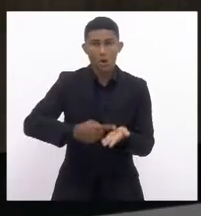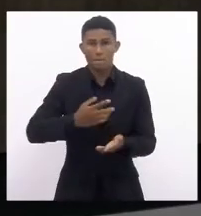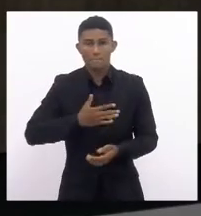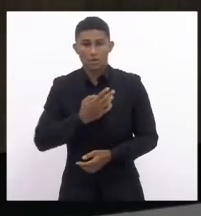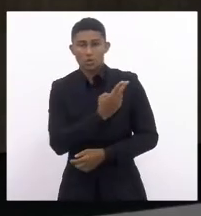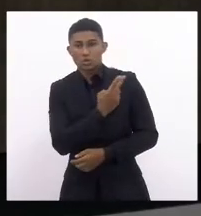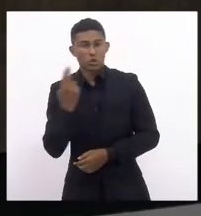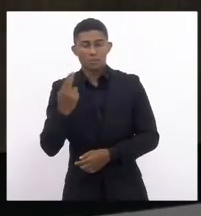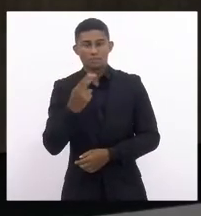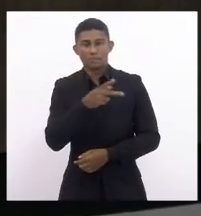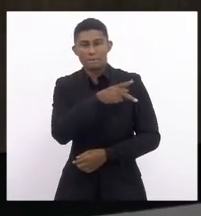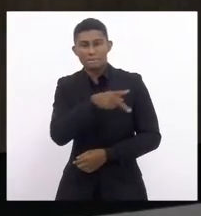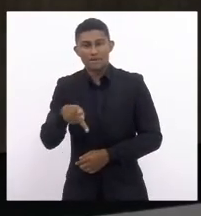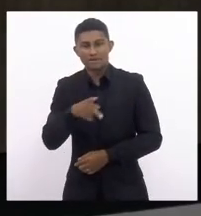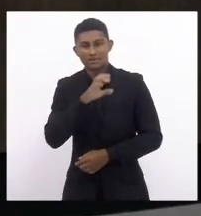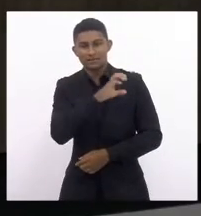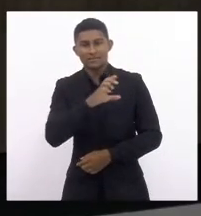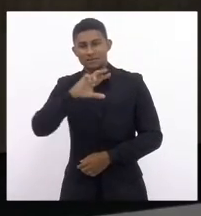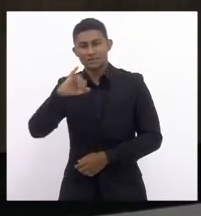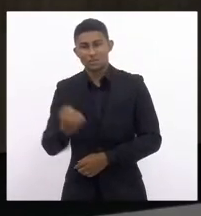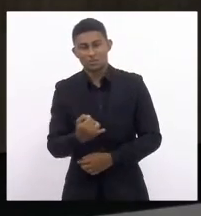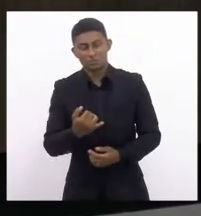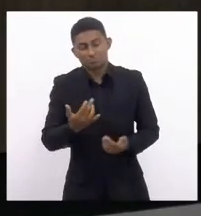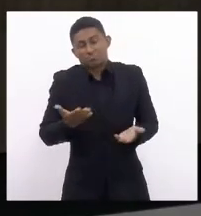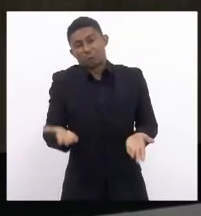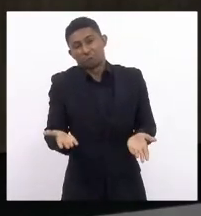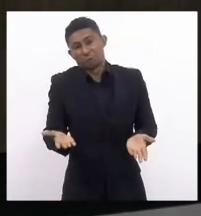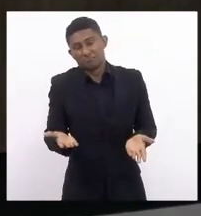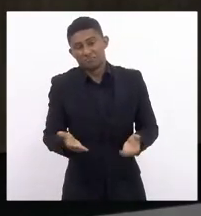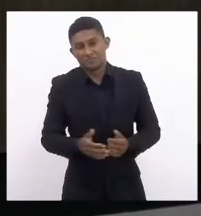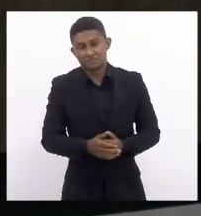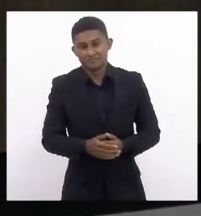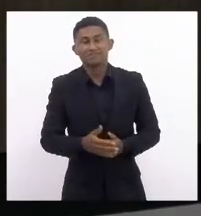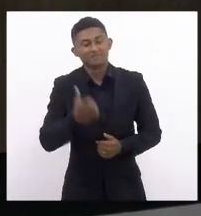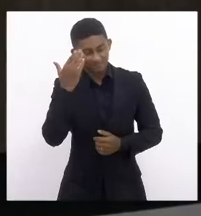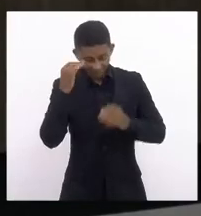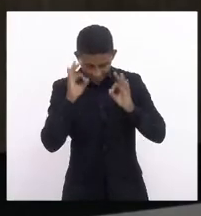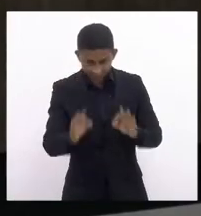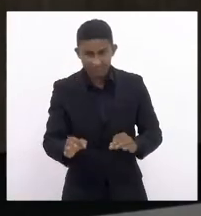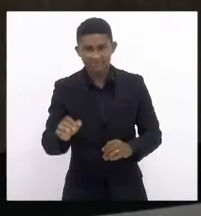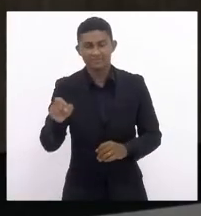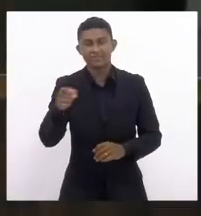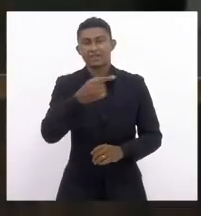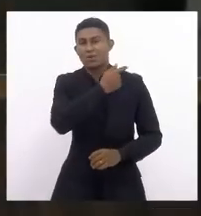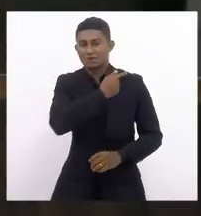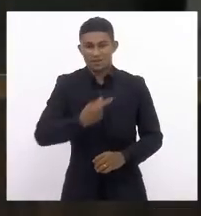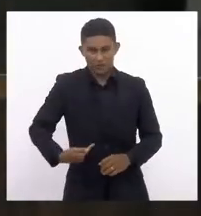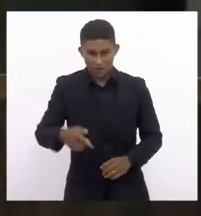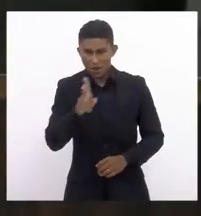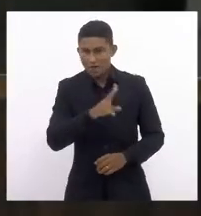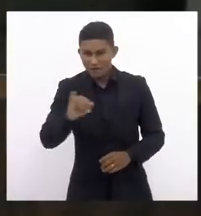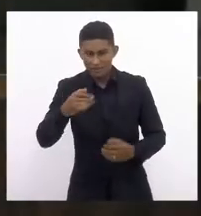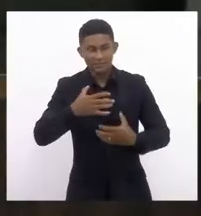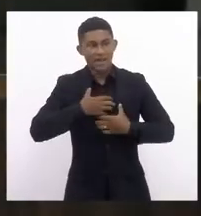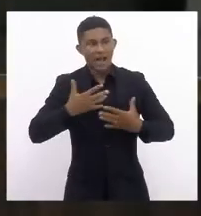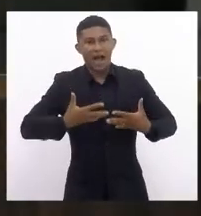a presidência da CCJ. Eu garanto que o governador ficará feliz, senhor presidente. Garanto a